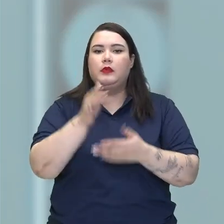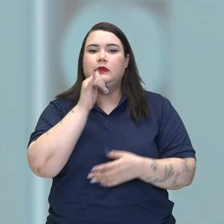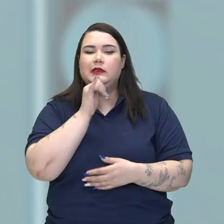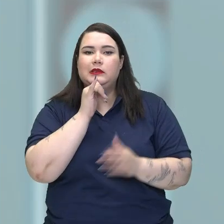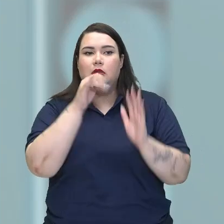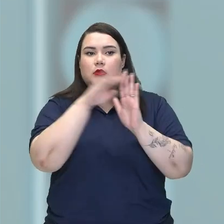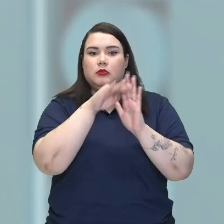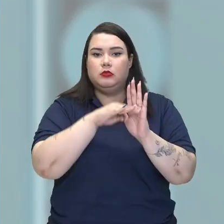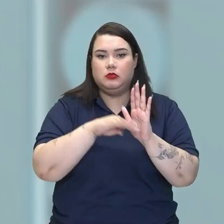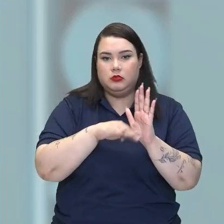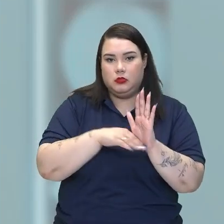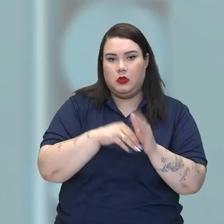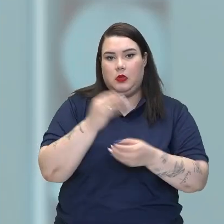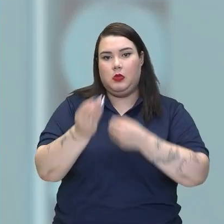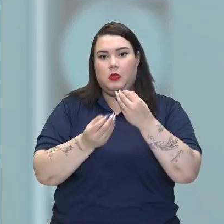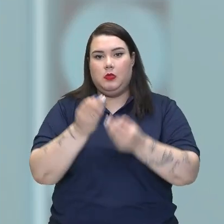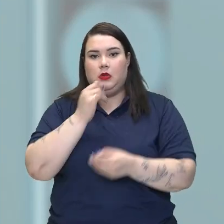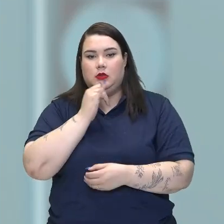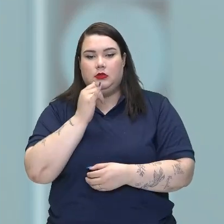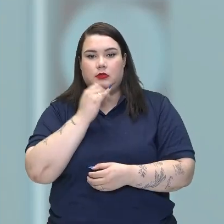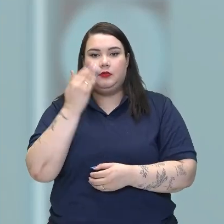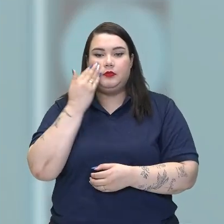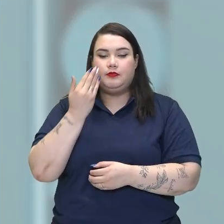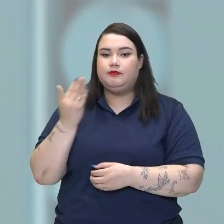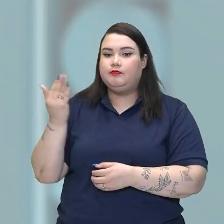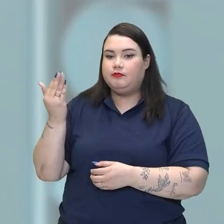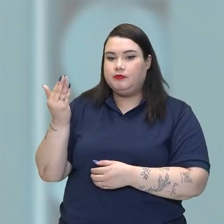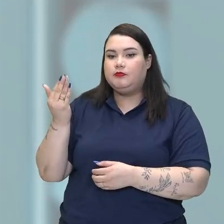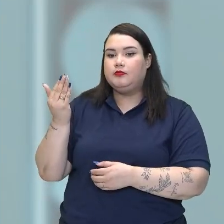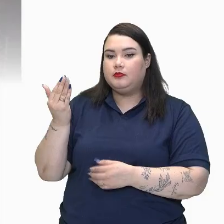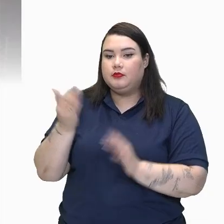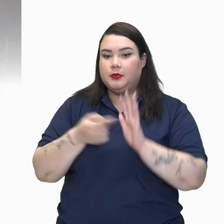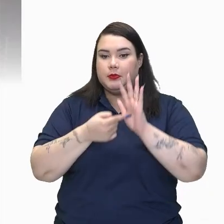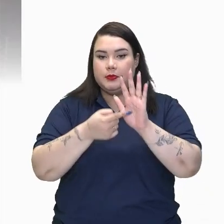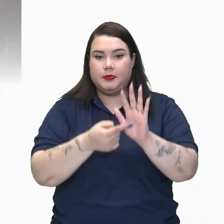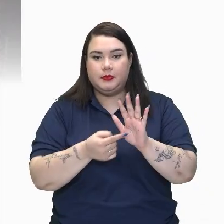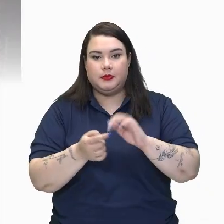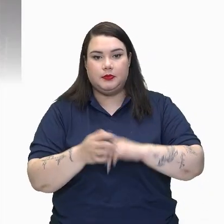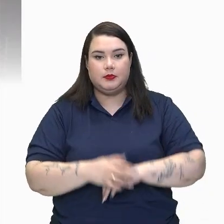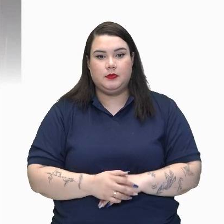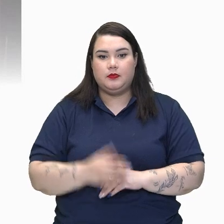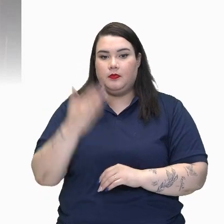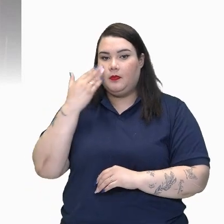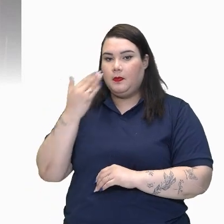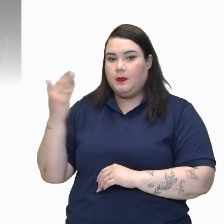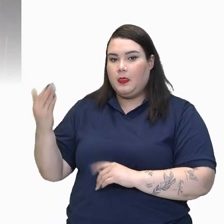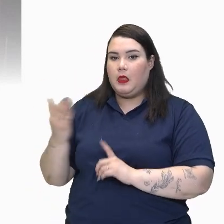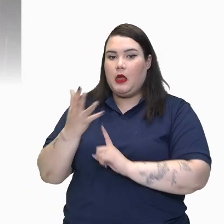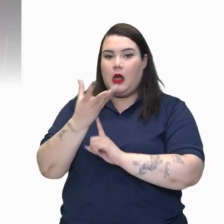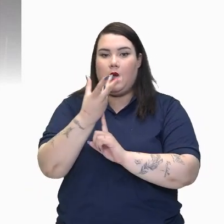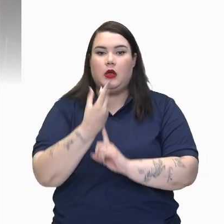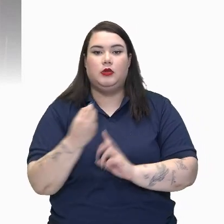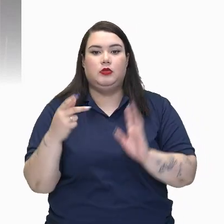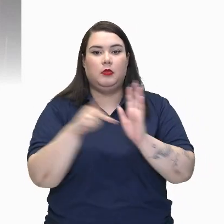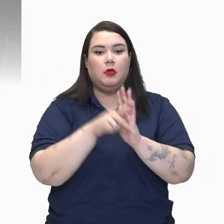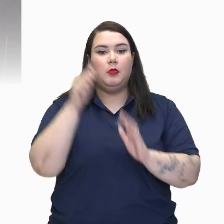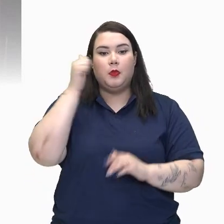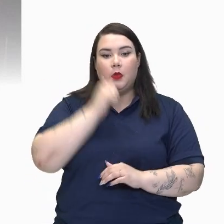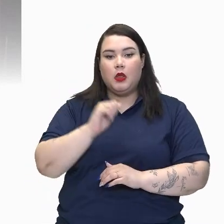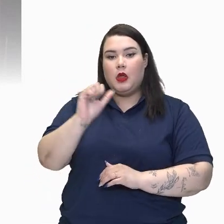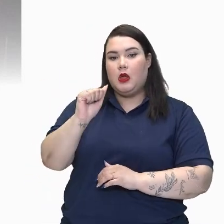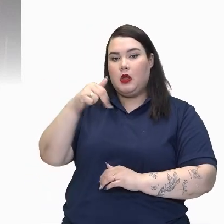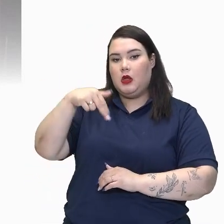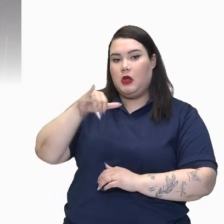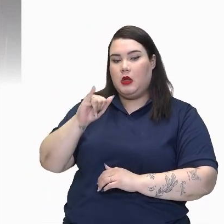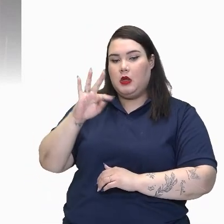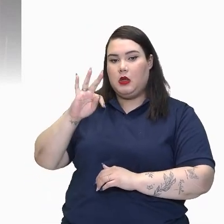eles foram, como essa projeção que vocês podem observar aí das obras da Anita Malfatti, algo que ela trazia